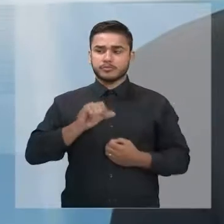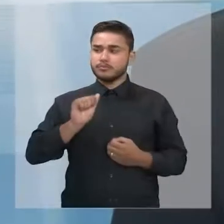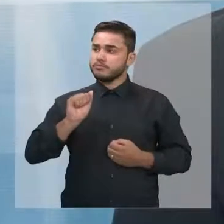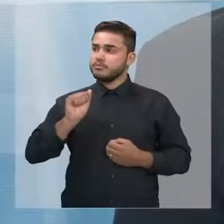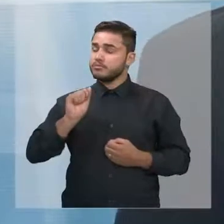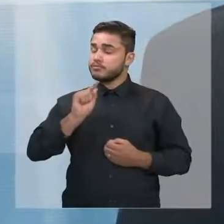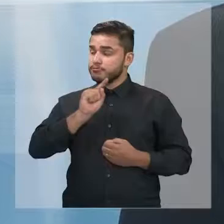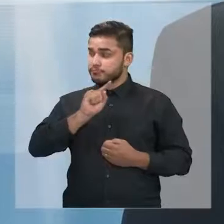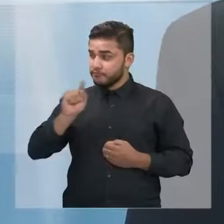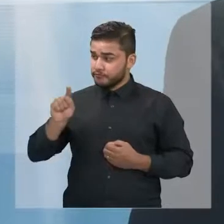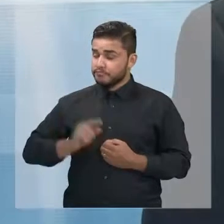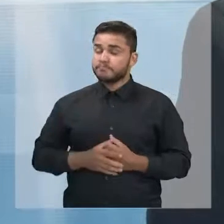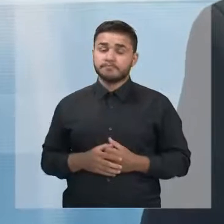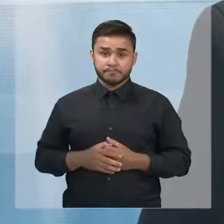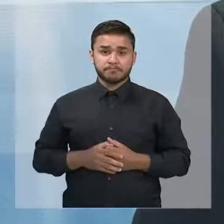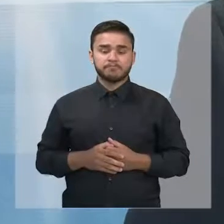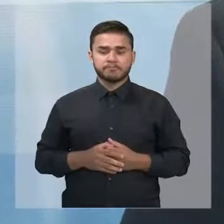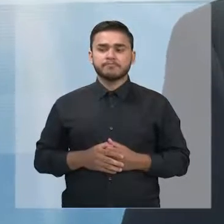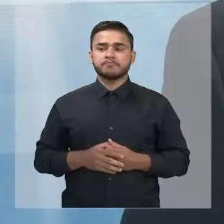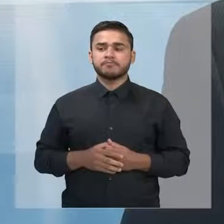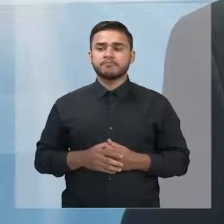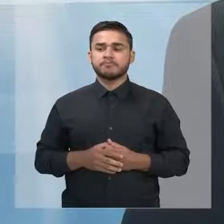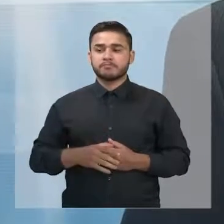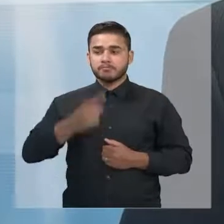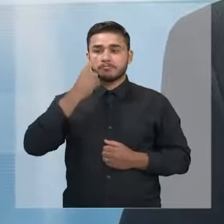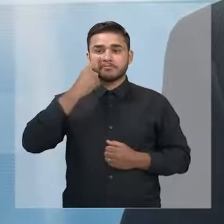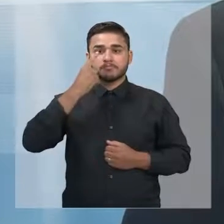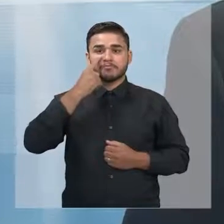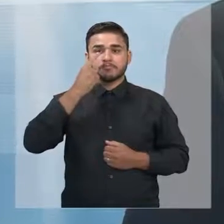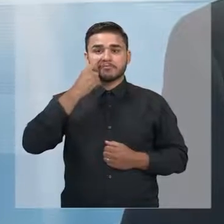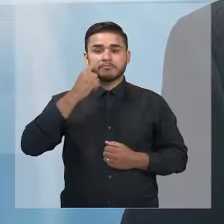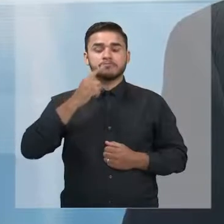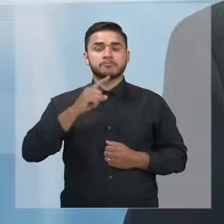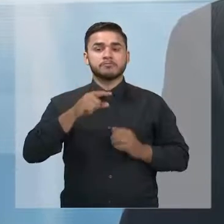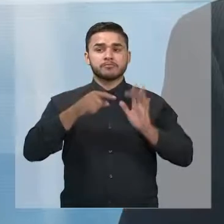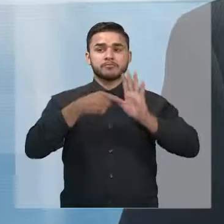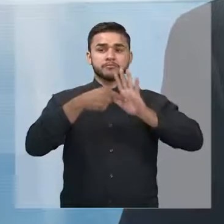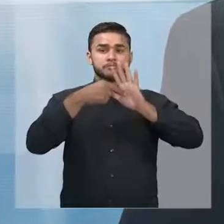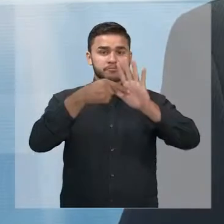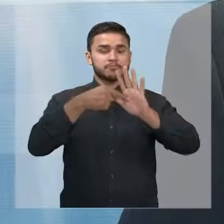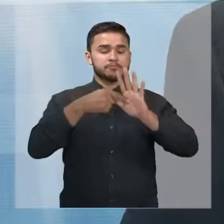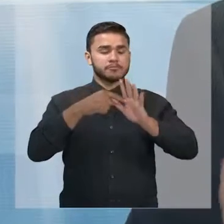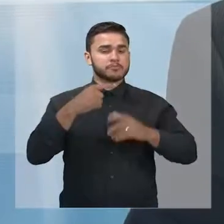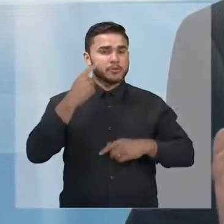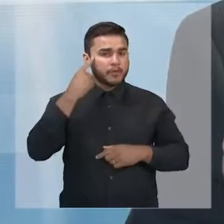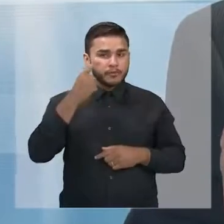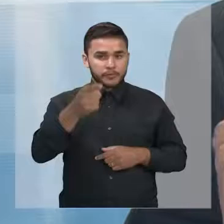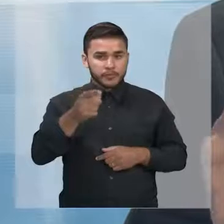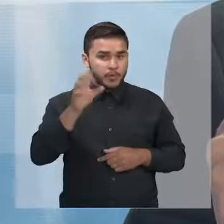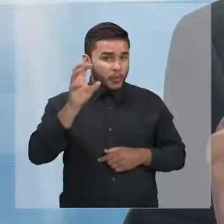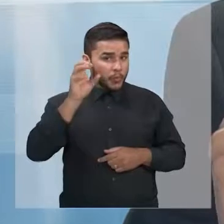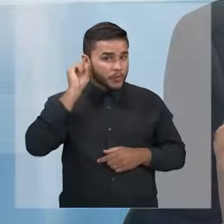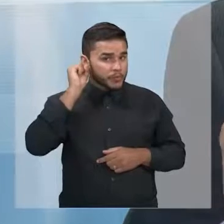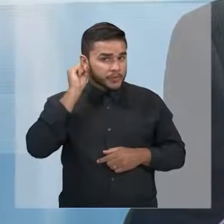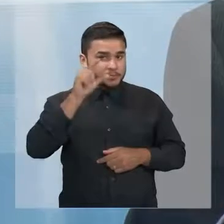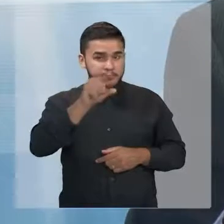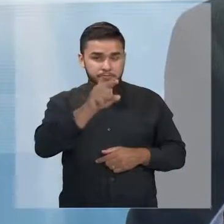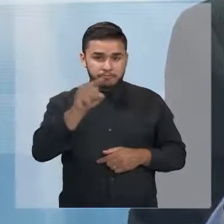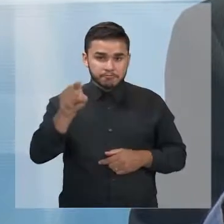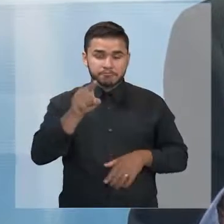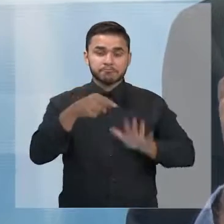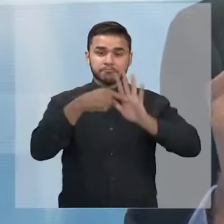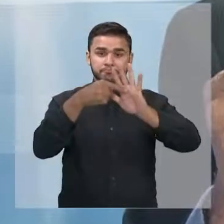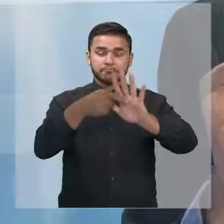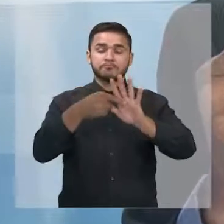nação. Eu vou pedir à nossa engenharia para reproduzir esse áudio, para que em seguida